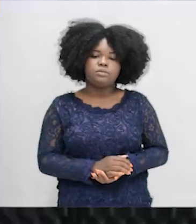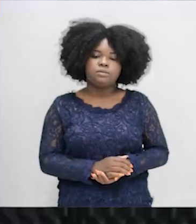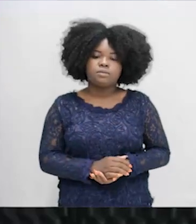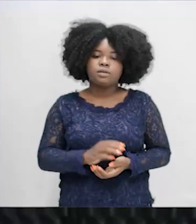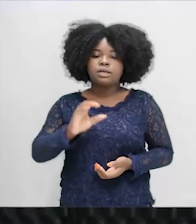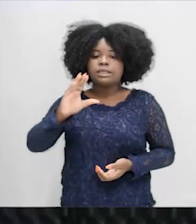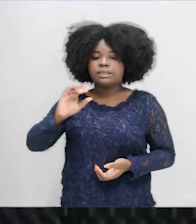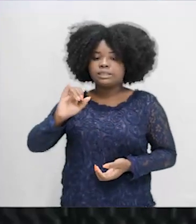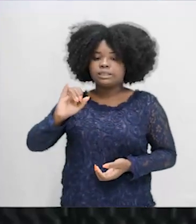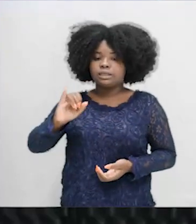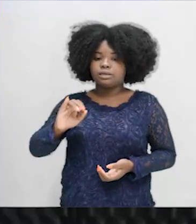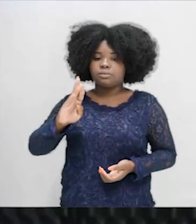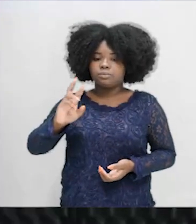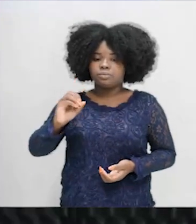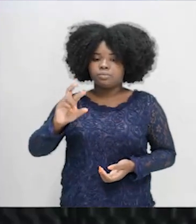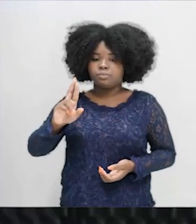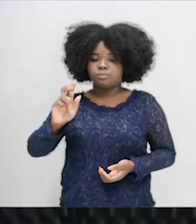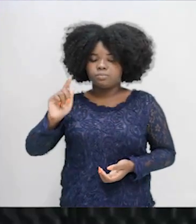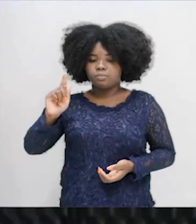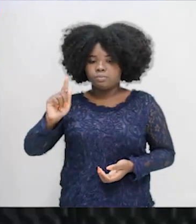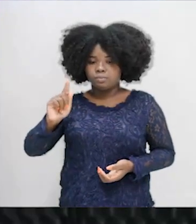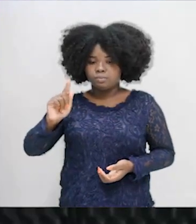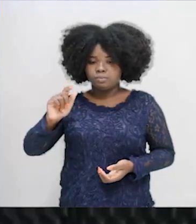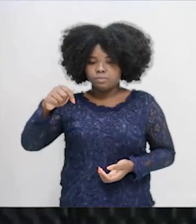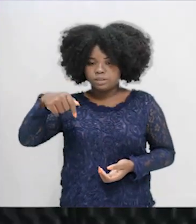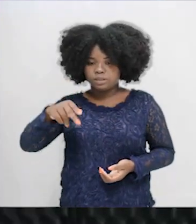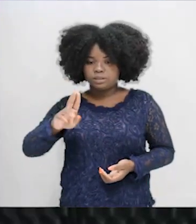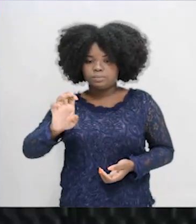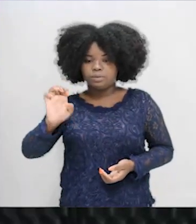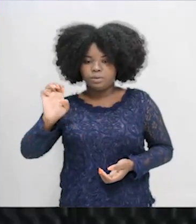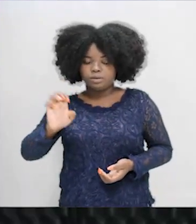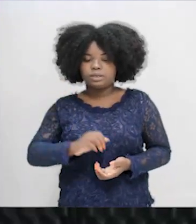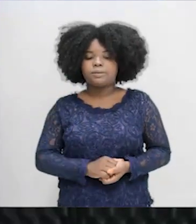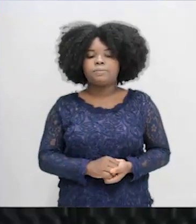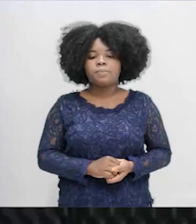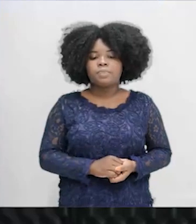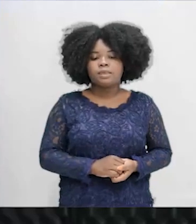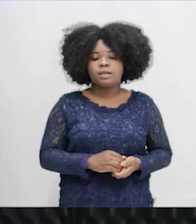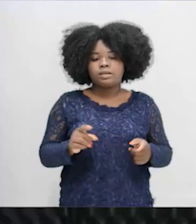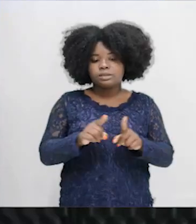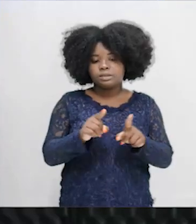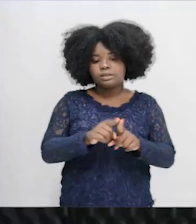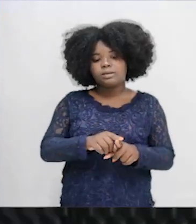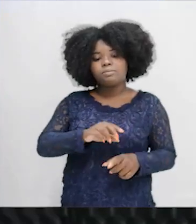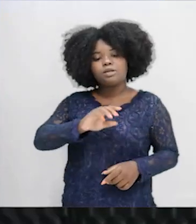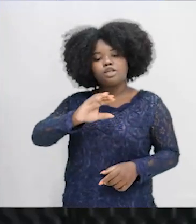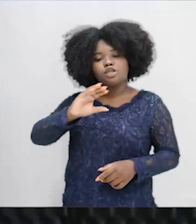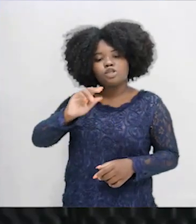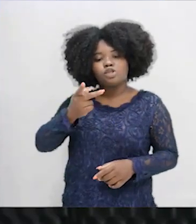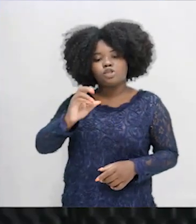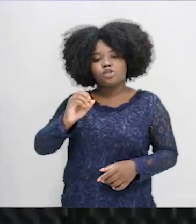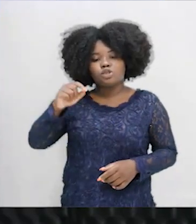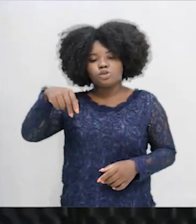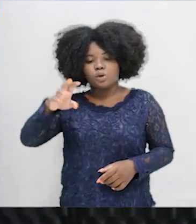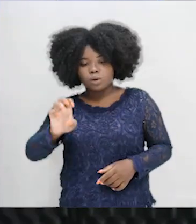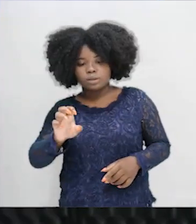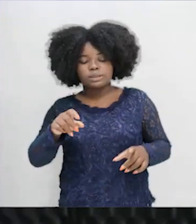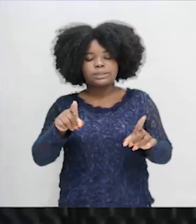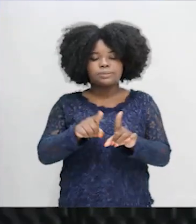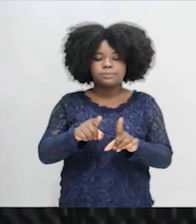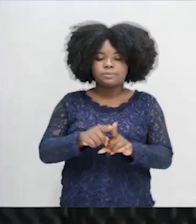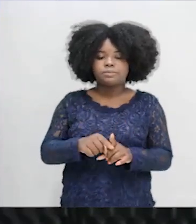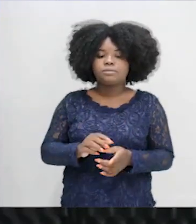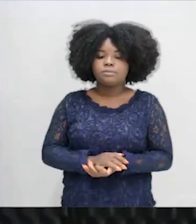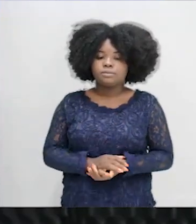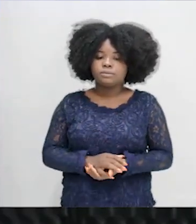o Cyborg, que faz parte de um grupo chamado Liga da Justiça, e se eu não me engano, Novos Titãs, o Super Choque, que eu conheço pouco, mas achei interessante, muita gente